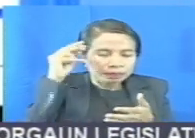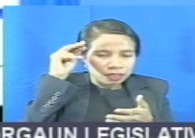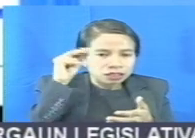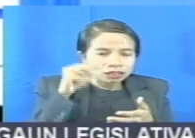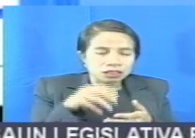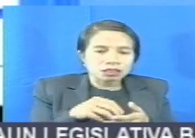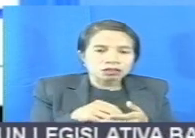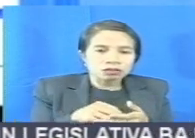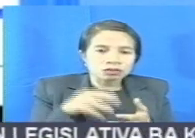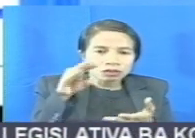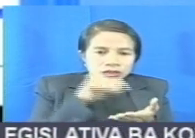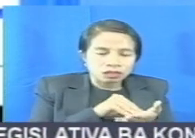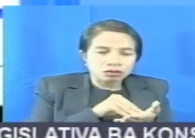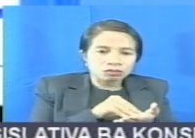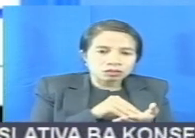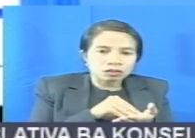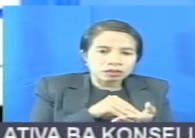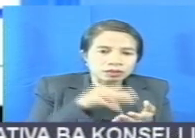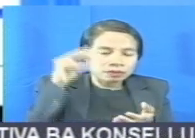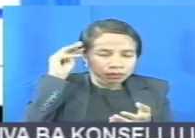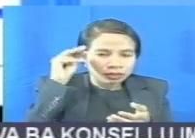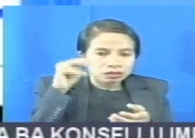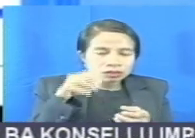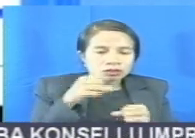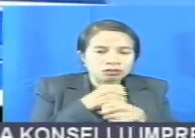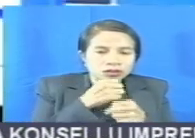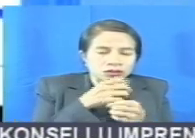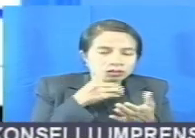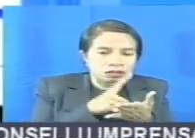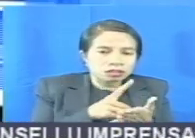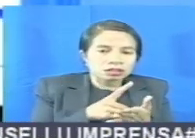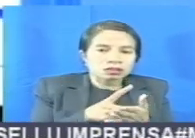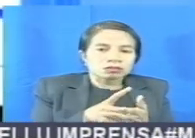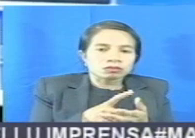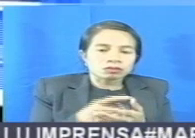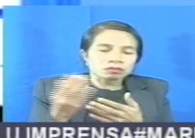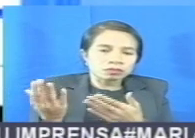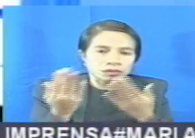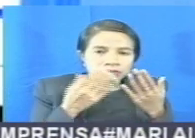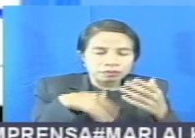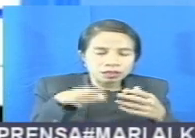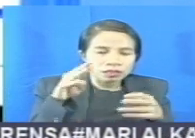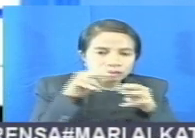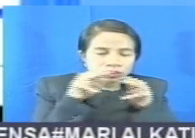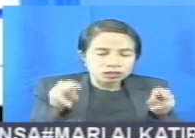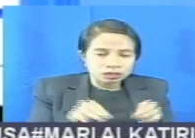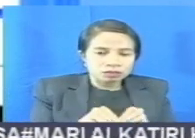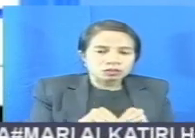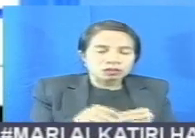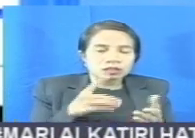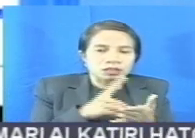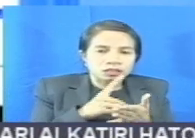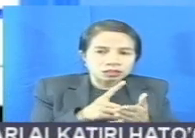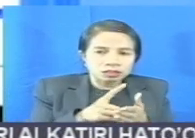interior propõe ba conselho ministro de autorização uma bel halo declaração para mobilizar recurso ba município sirane. Agora, declaração de calamidade